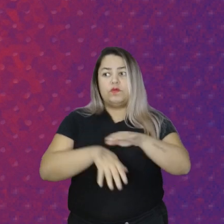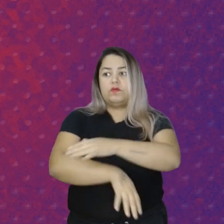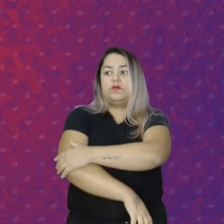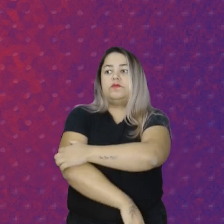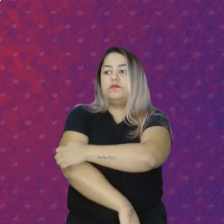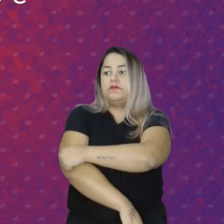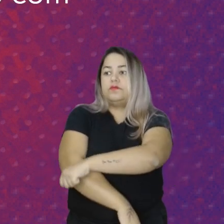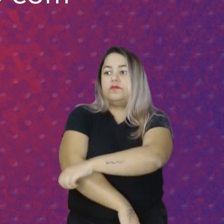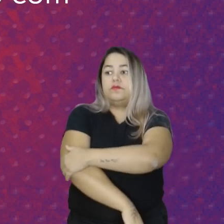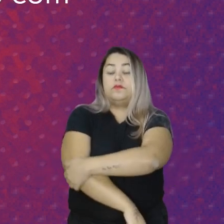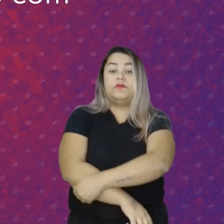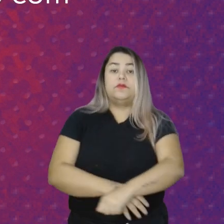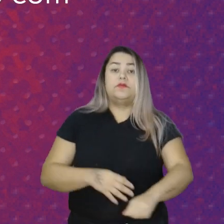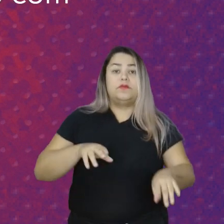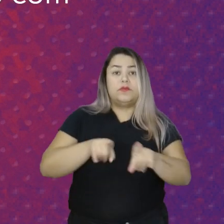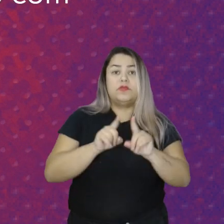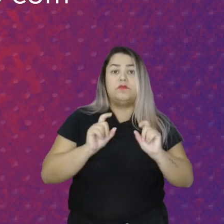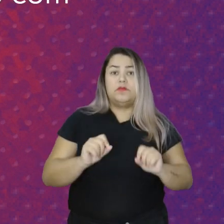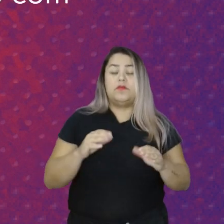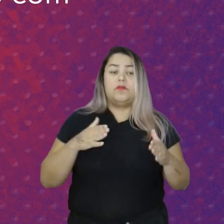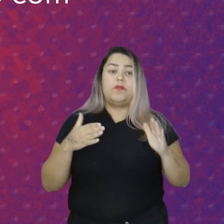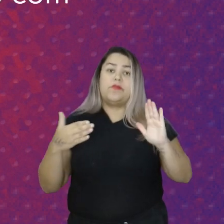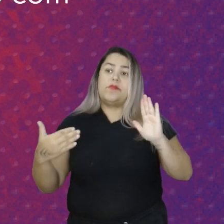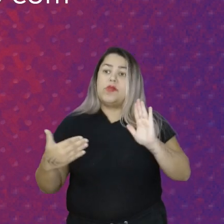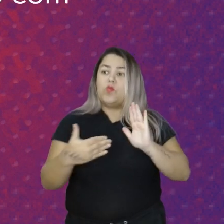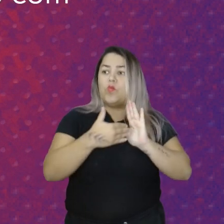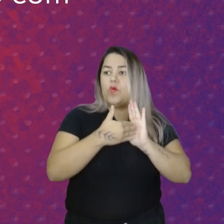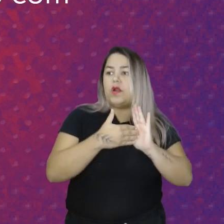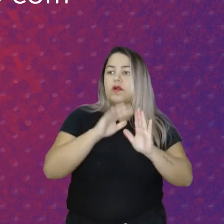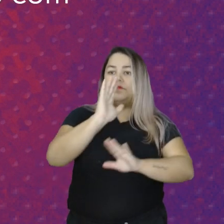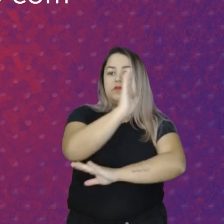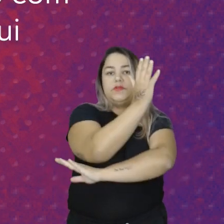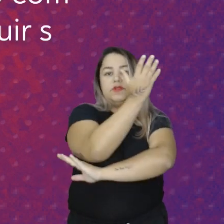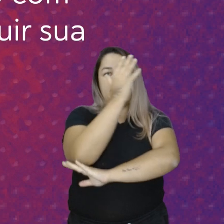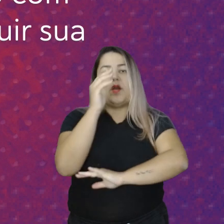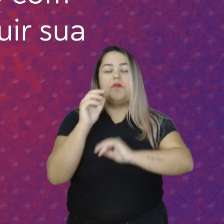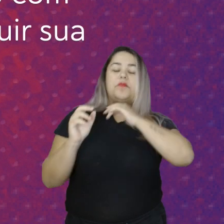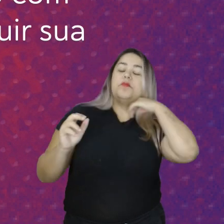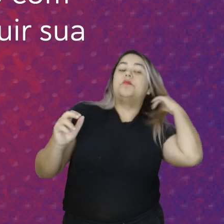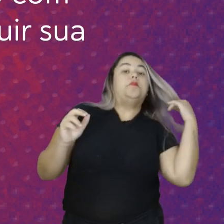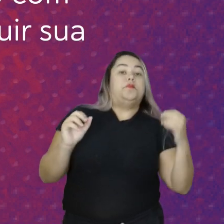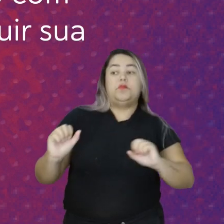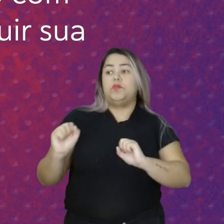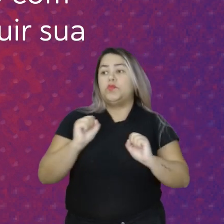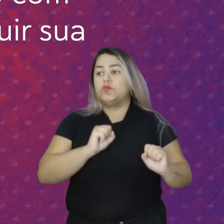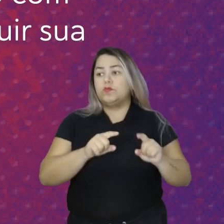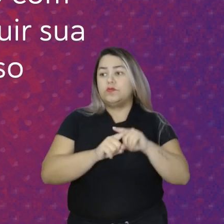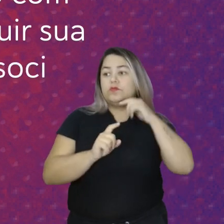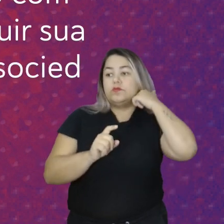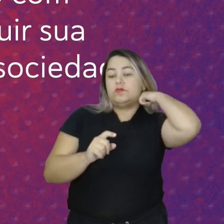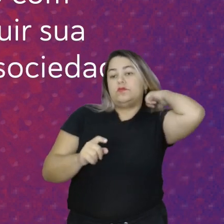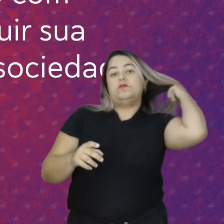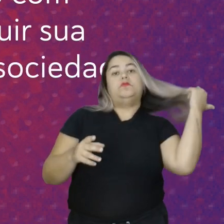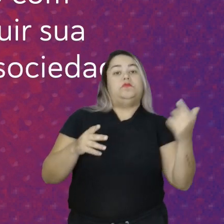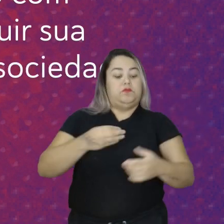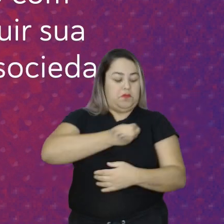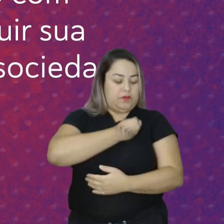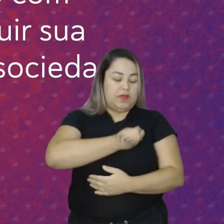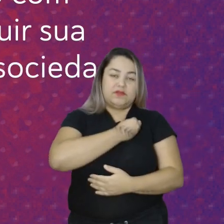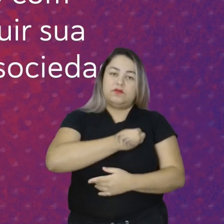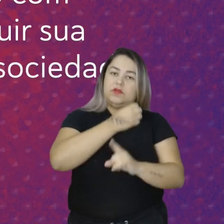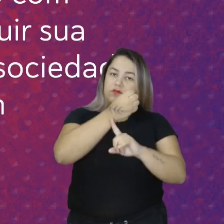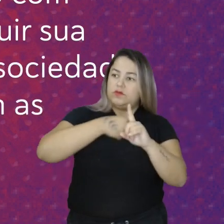em interação com as barreiras ambientais, podem ter impedido a sua plena e efetiva participação na